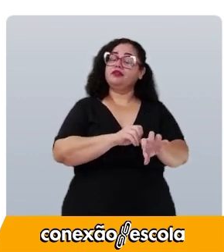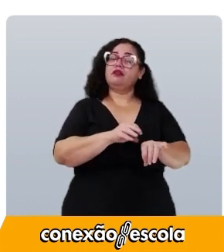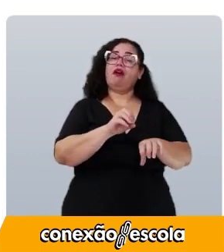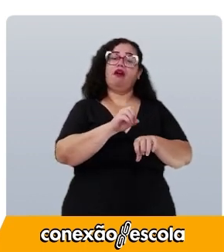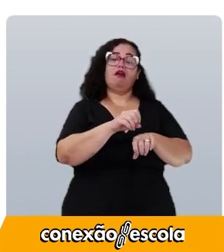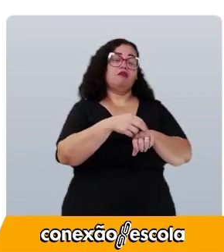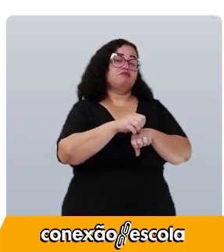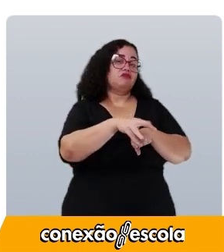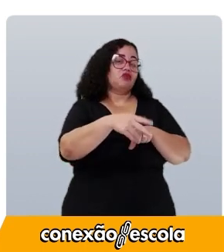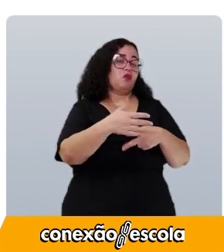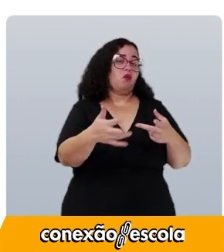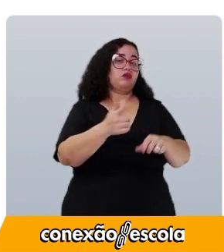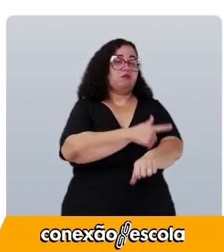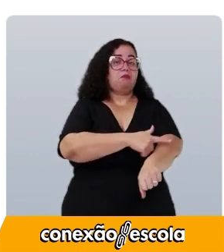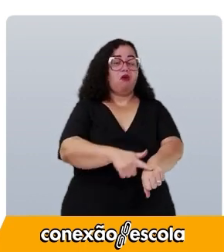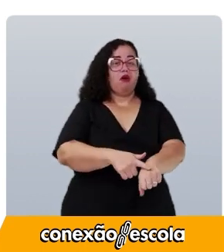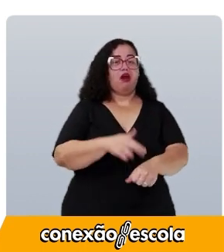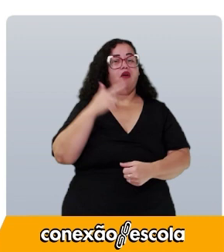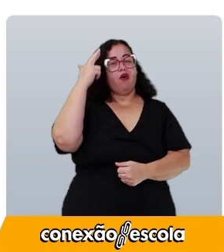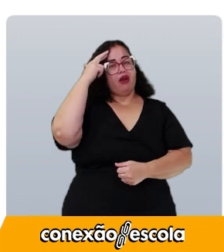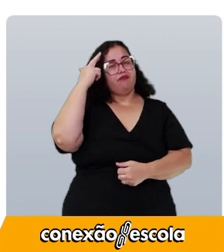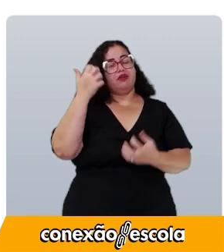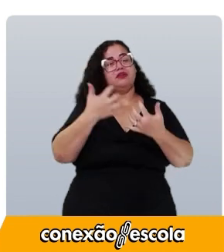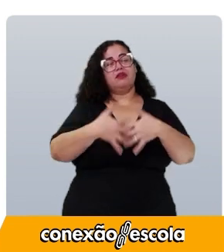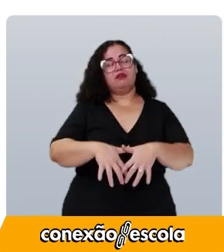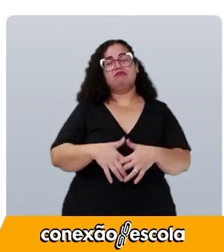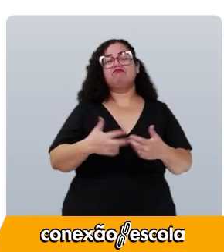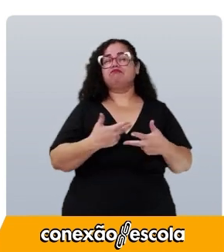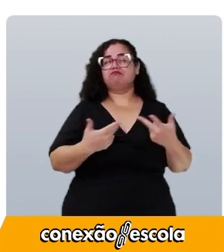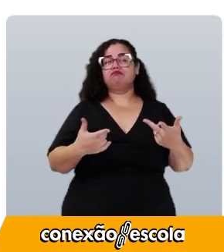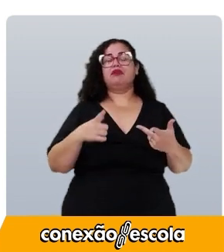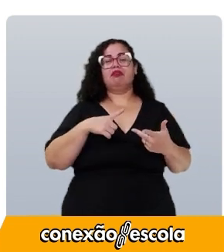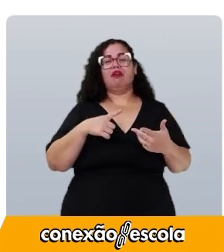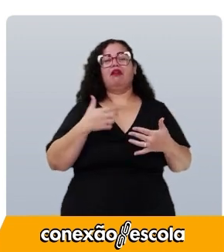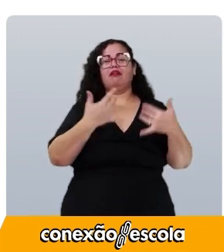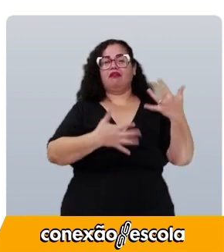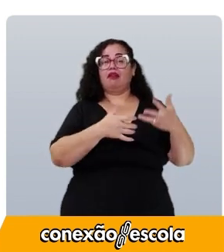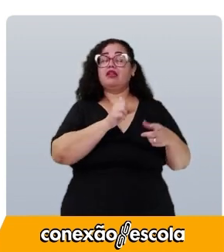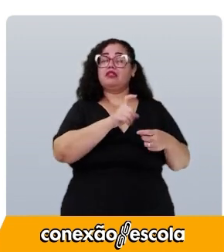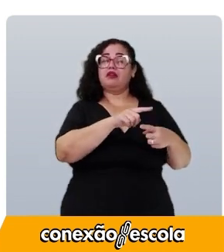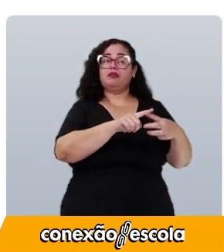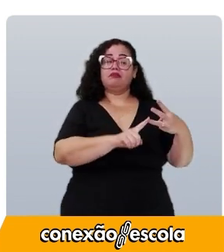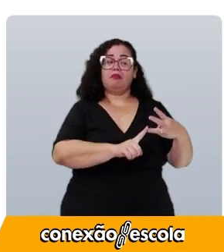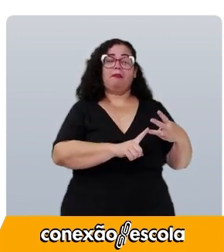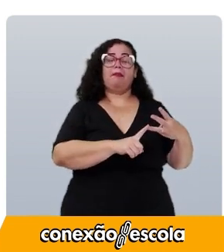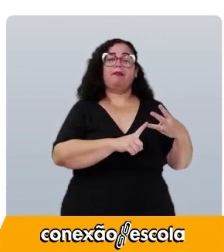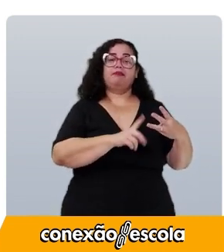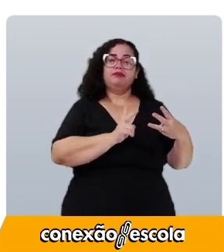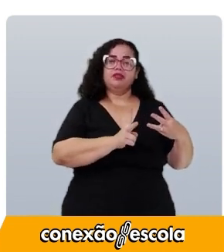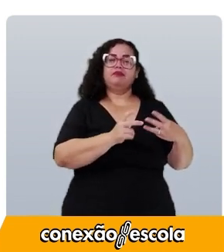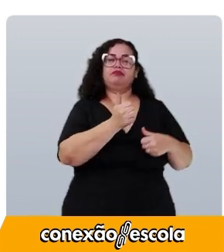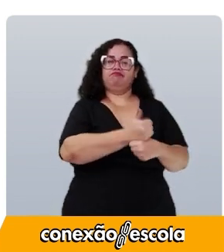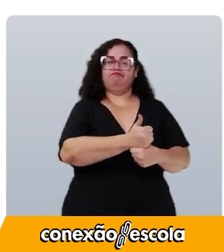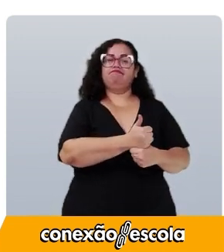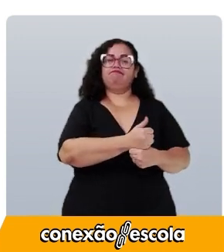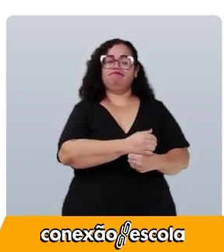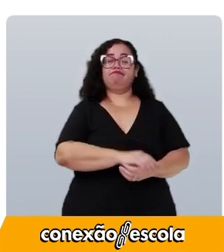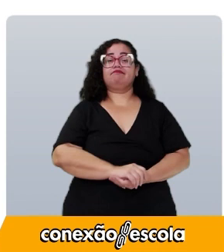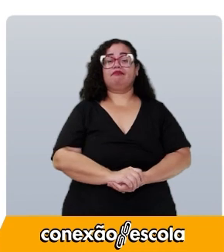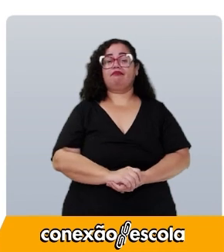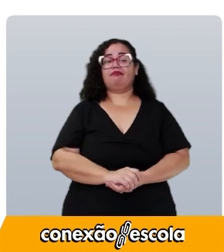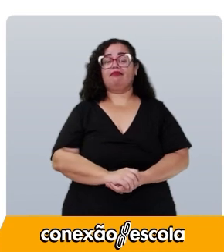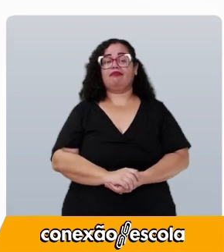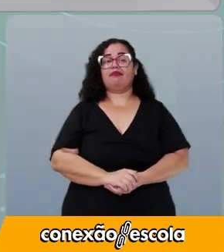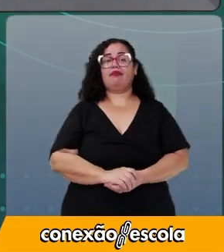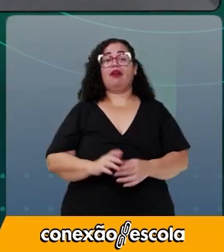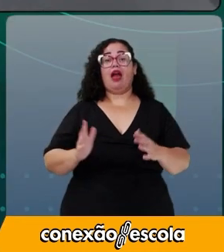de moral, promovendo reflexão, e costuma ser narrado na terceira pessoa. E